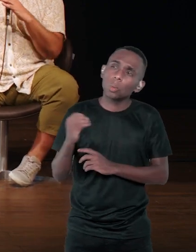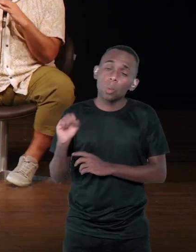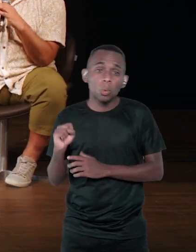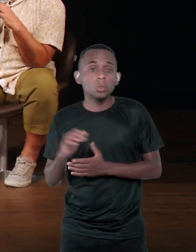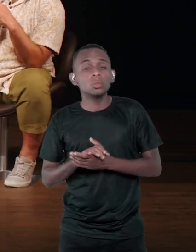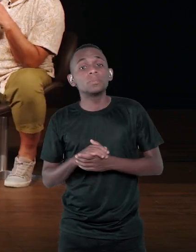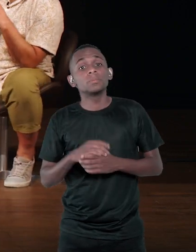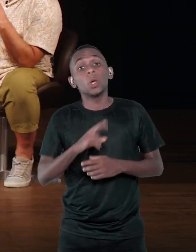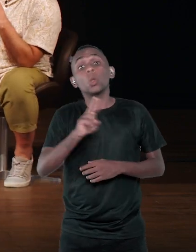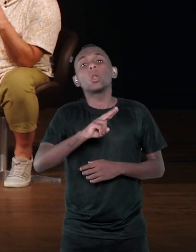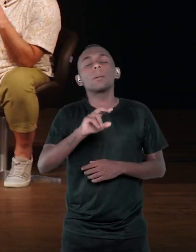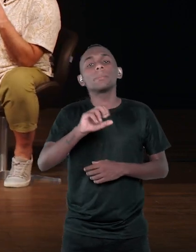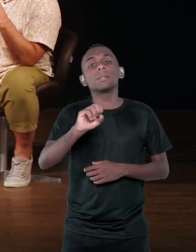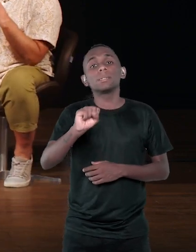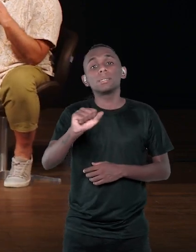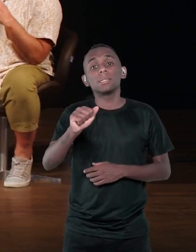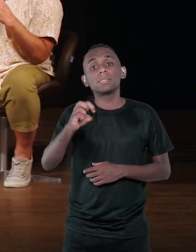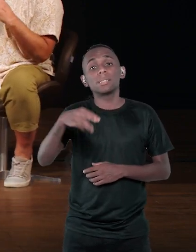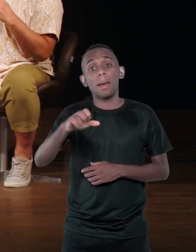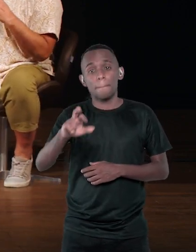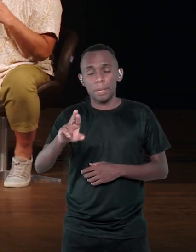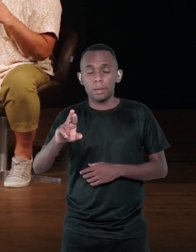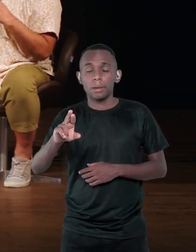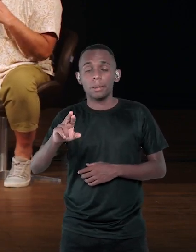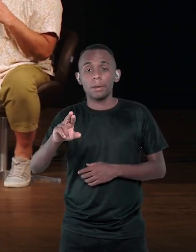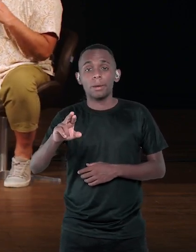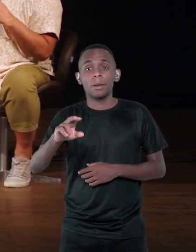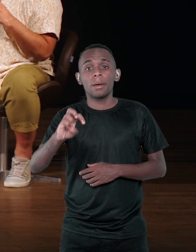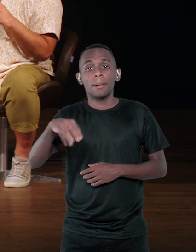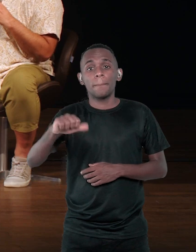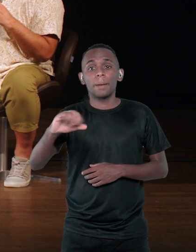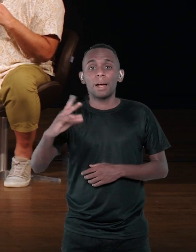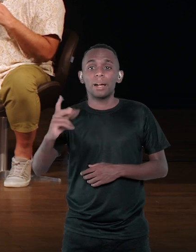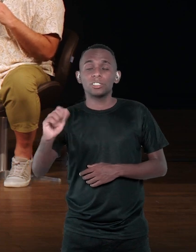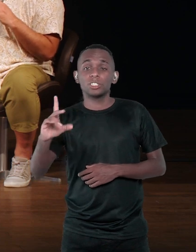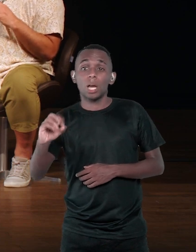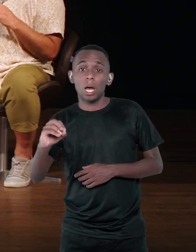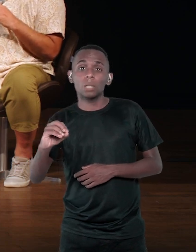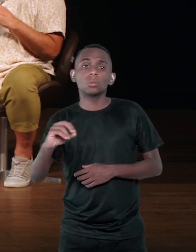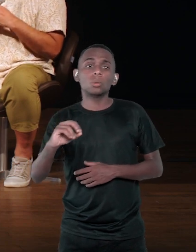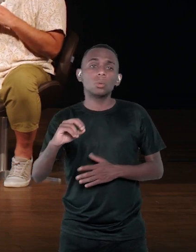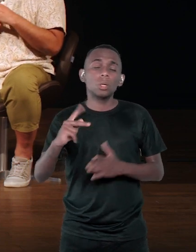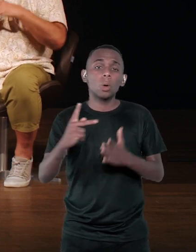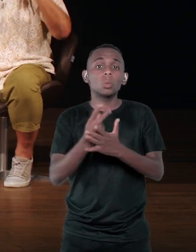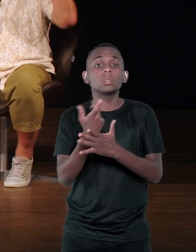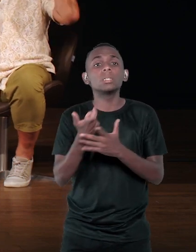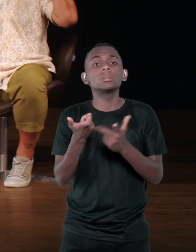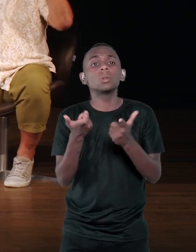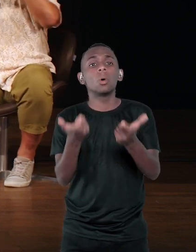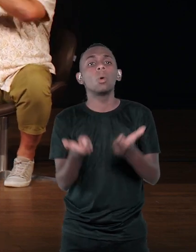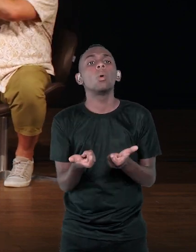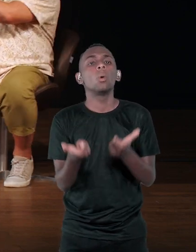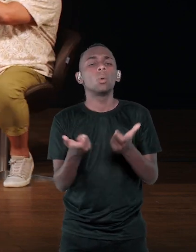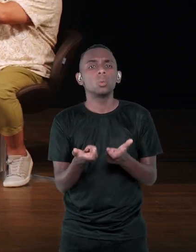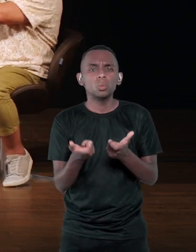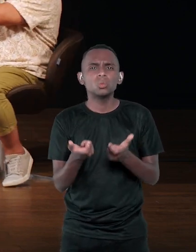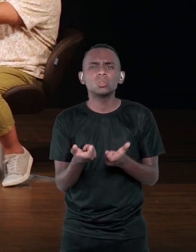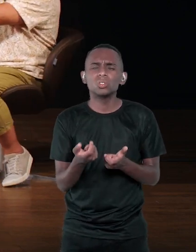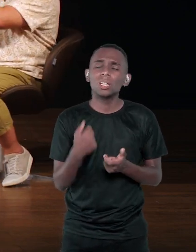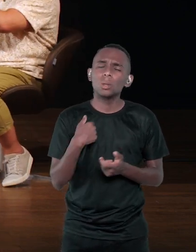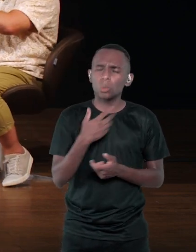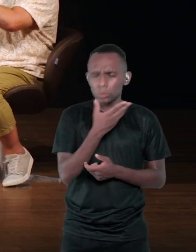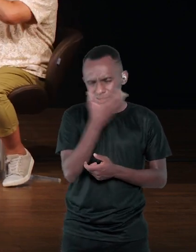Samir Machado de Machado. É um livro curtinho e que se passa num Zeppelin. Eu tinha esquecido, não sei se